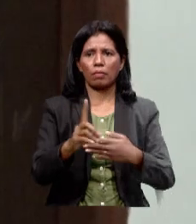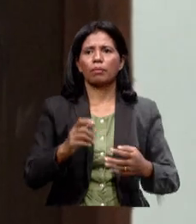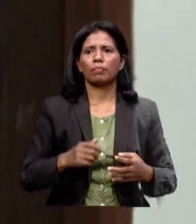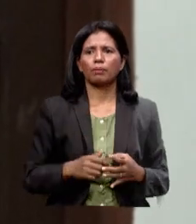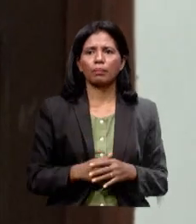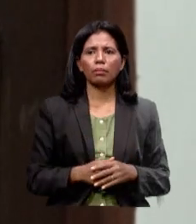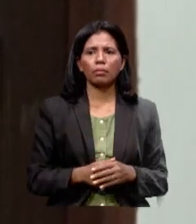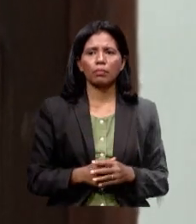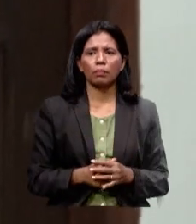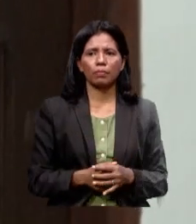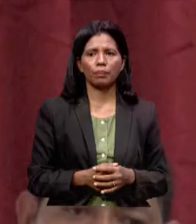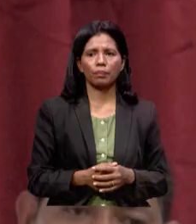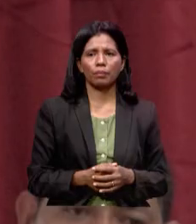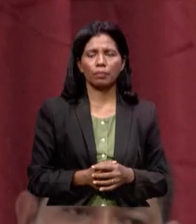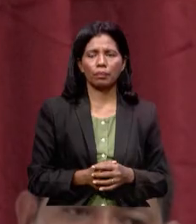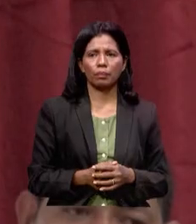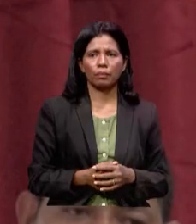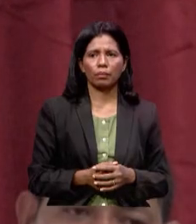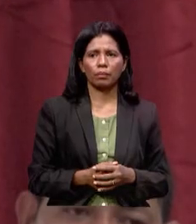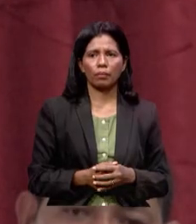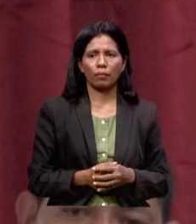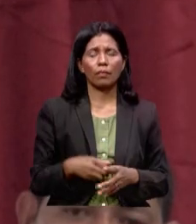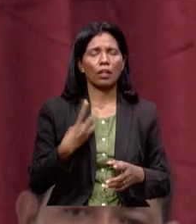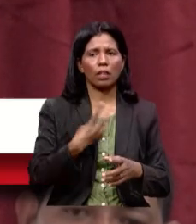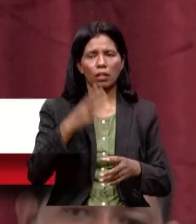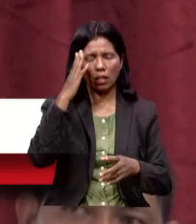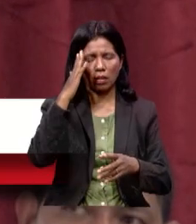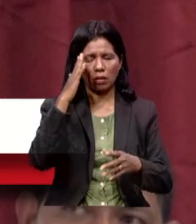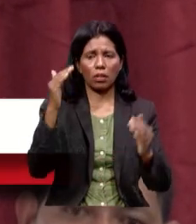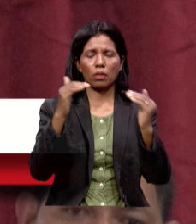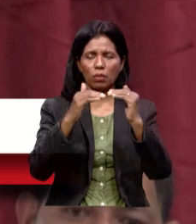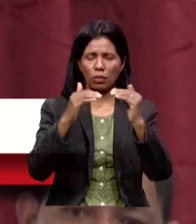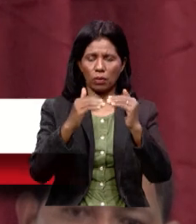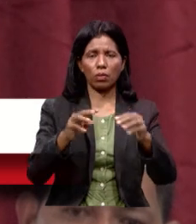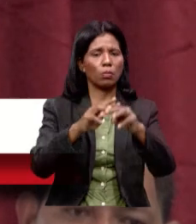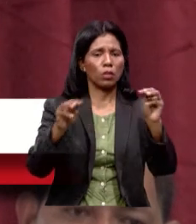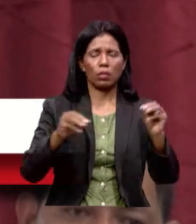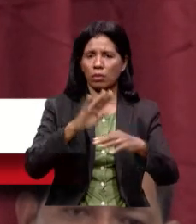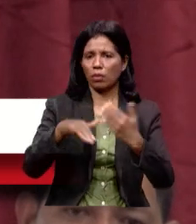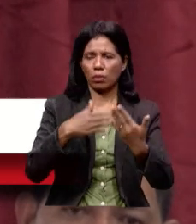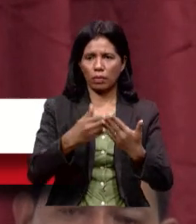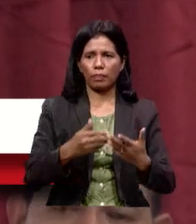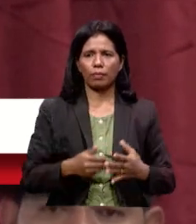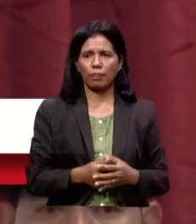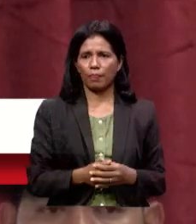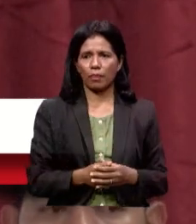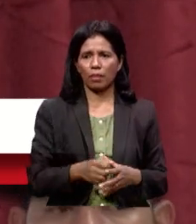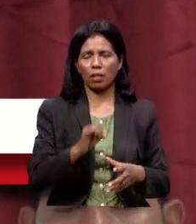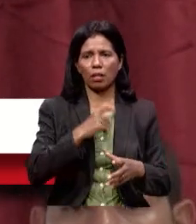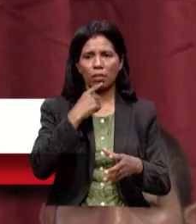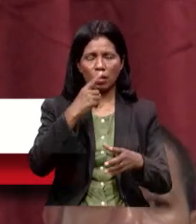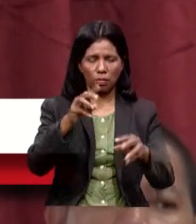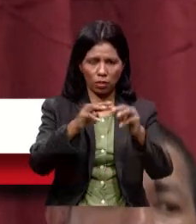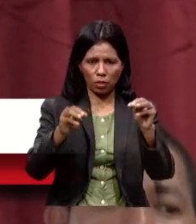Si nacional. Kita noi kata conferência tem lá pelo município todo. Na sete tem município